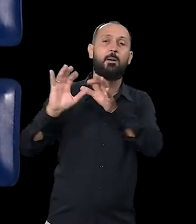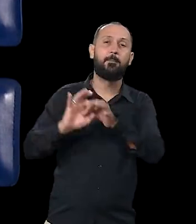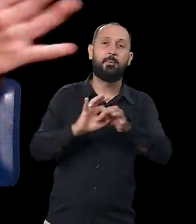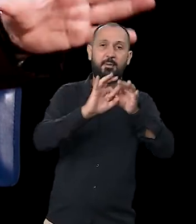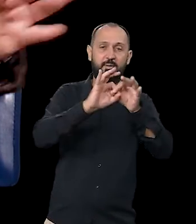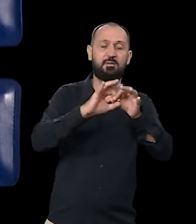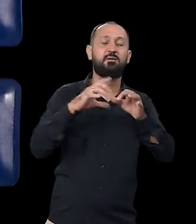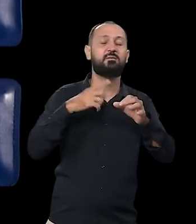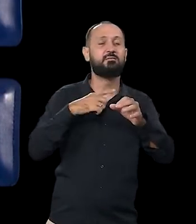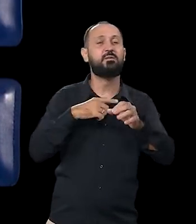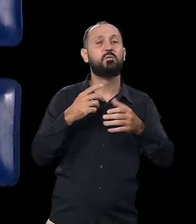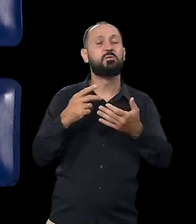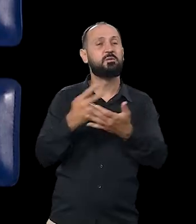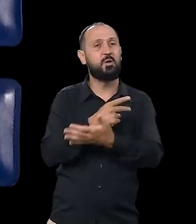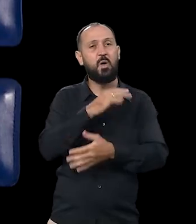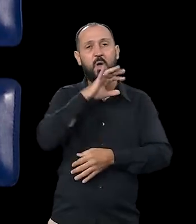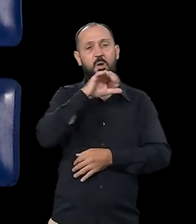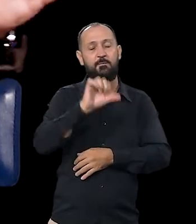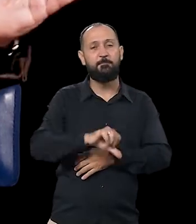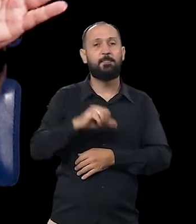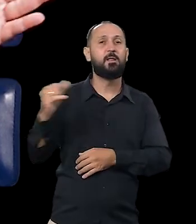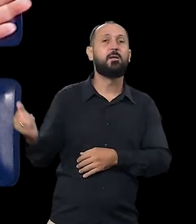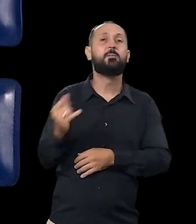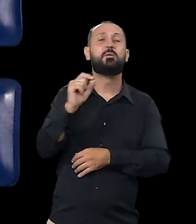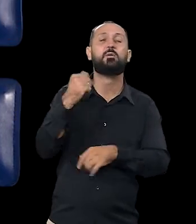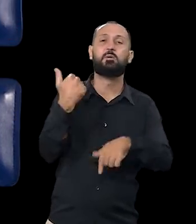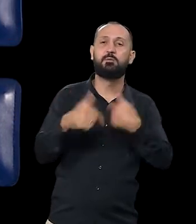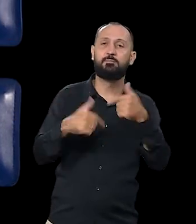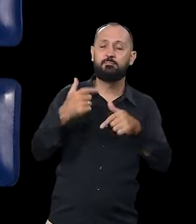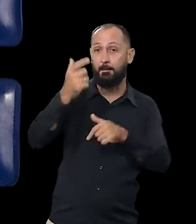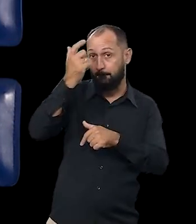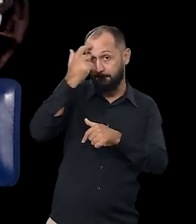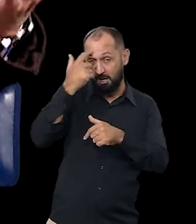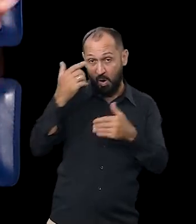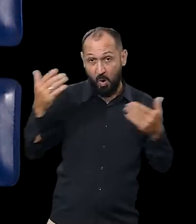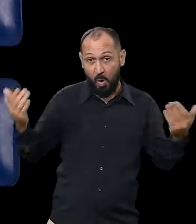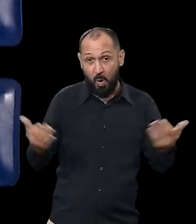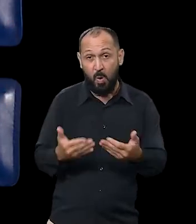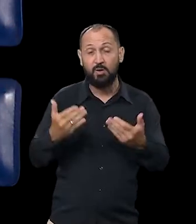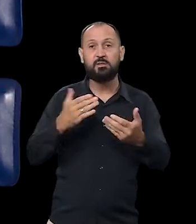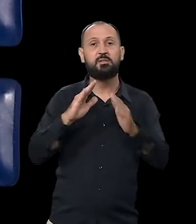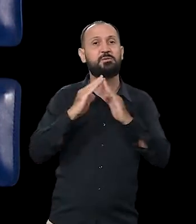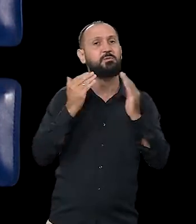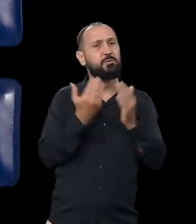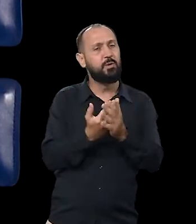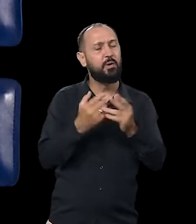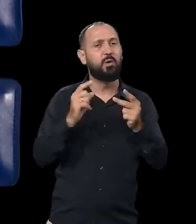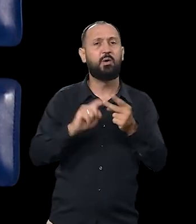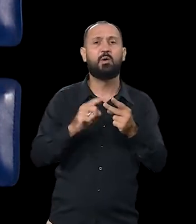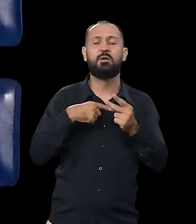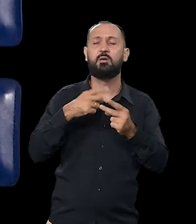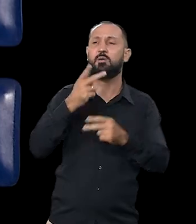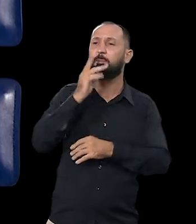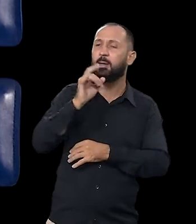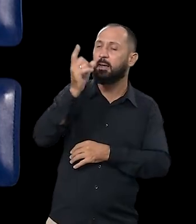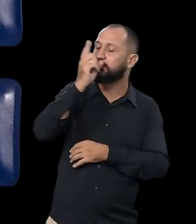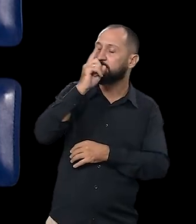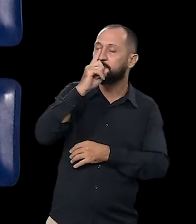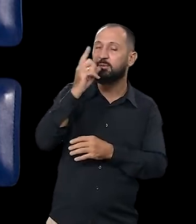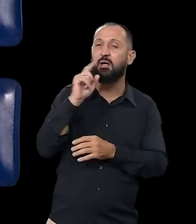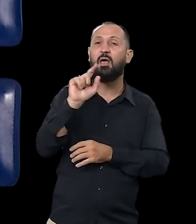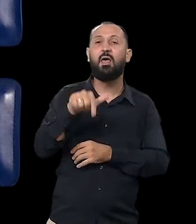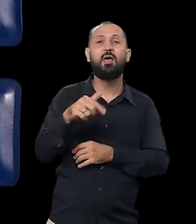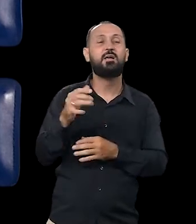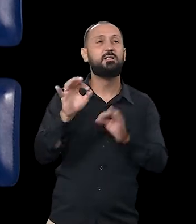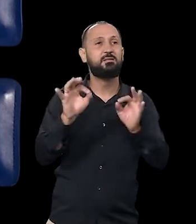nesse conteúdo nós temos muitas coisas negativas. E é muito importante, a tarefa que eu penso hoje é da escola, a tarefa dos